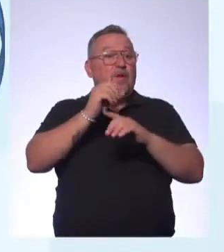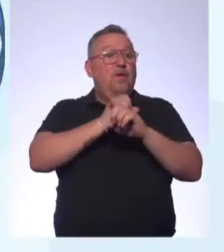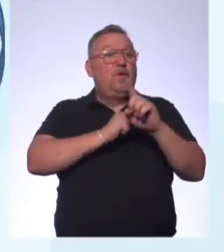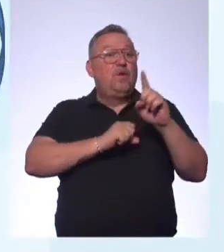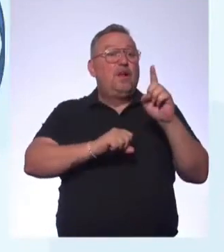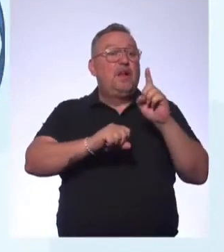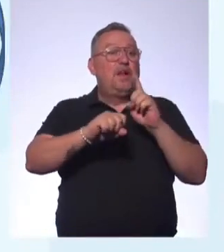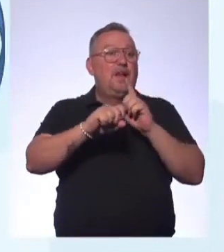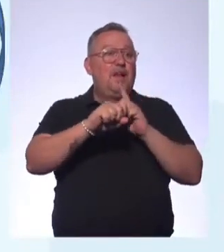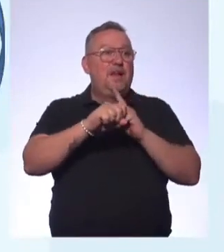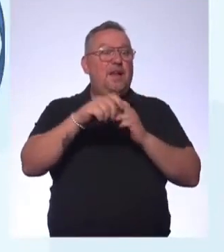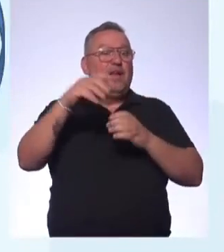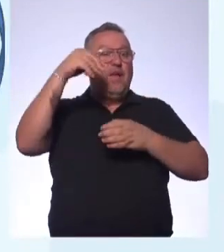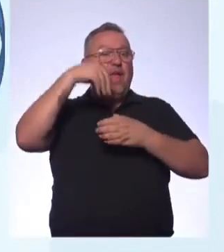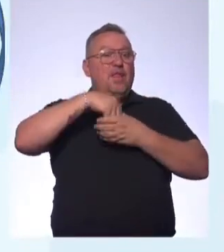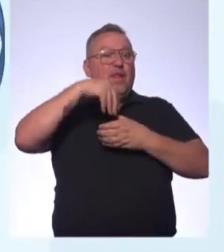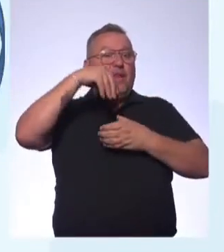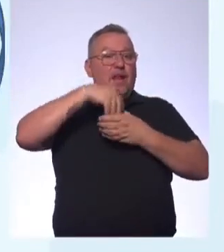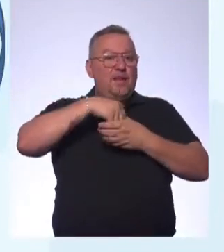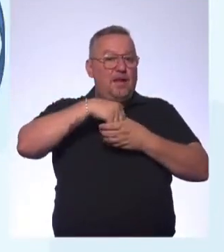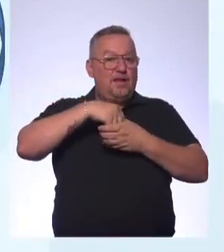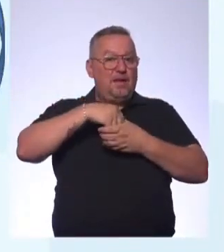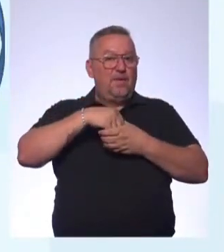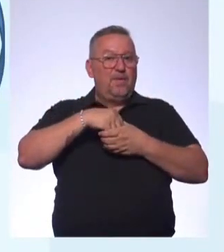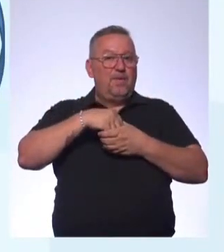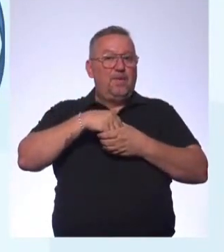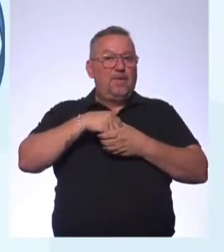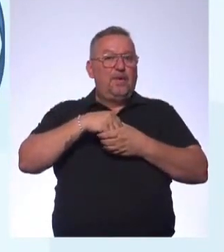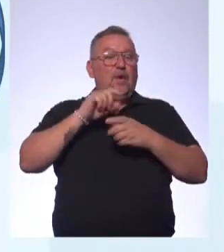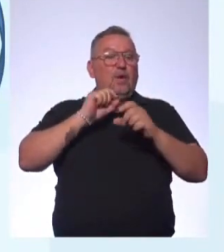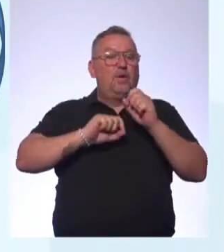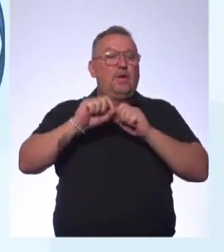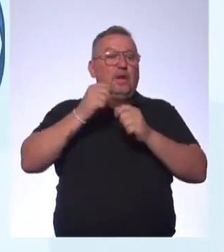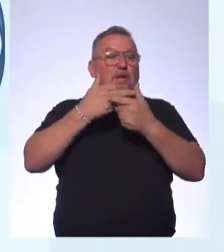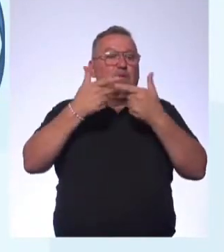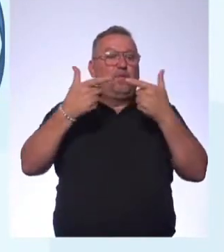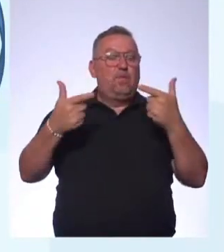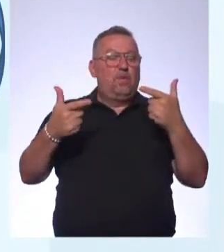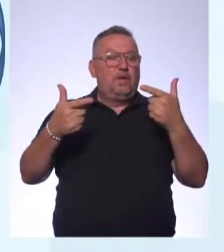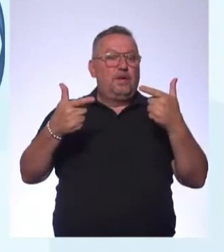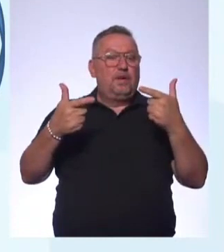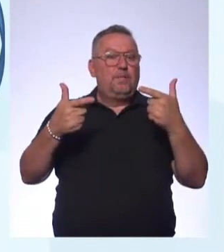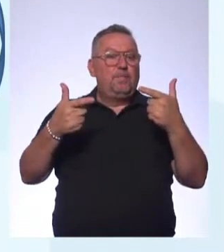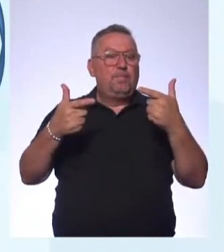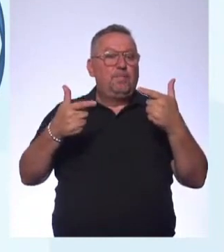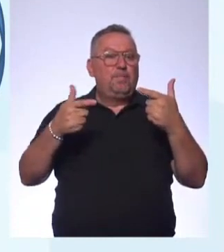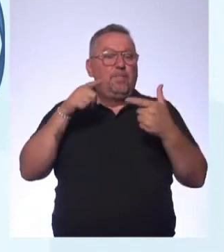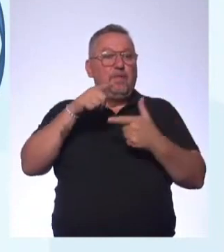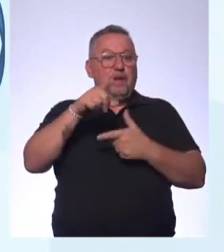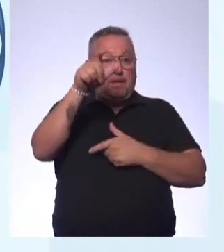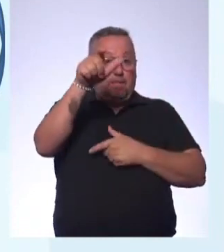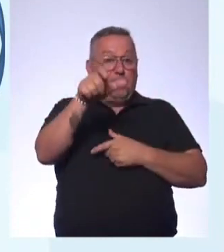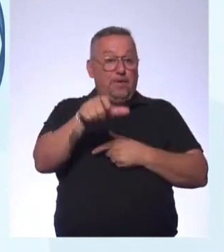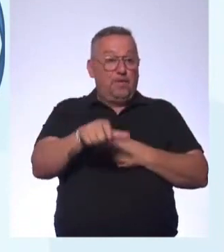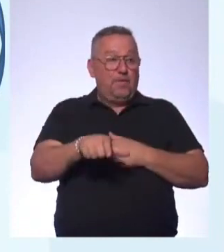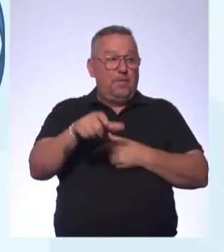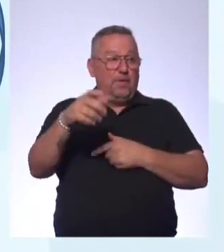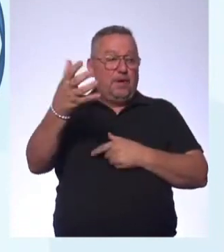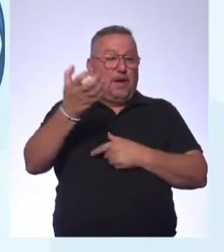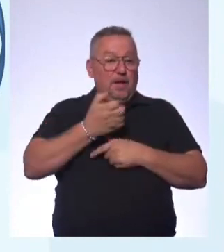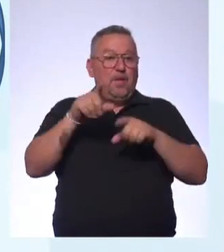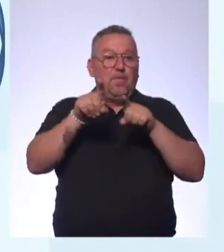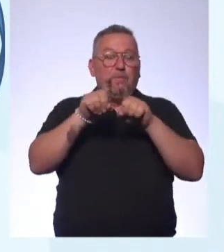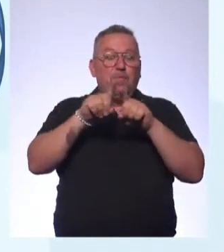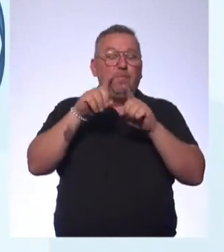socialização, de internalização dessas crenças, desses comportamentos, né? E esse indivíduo que ele recebe, né,